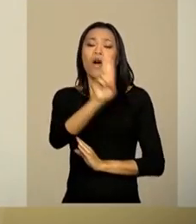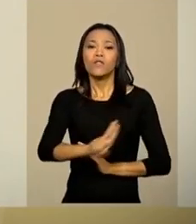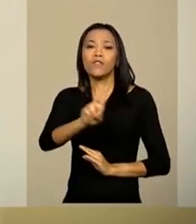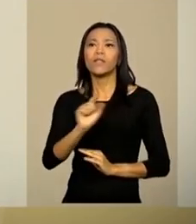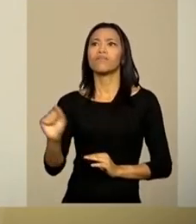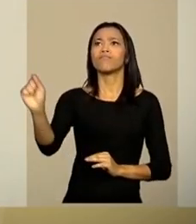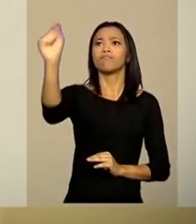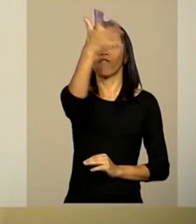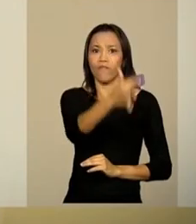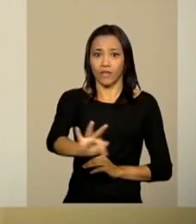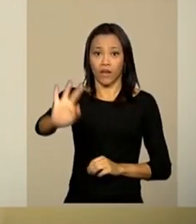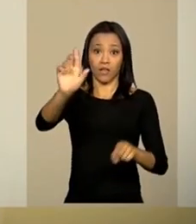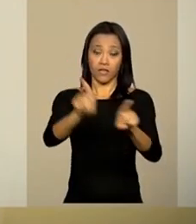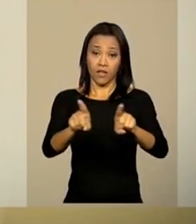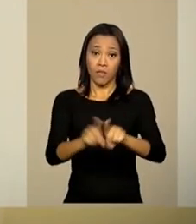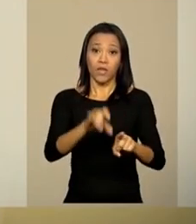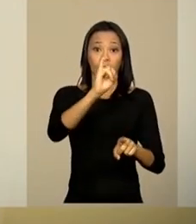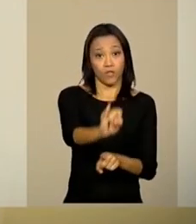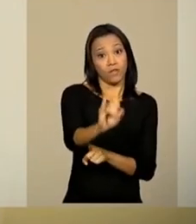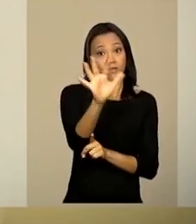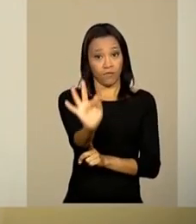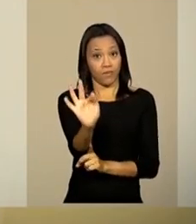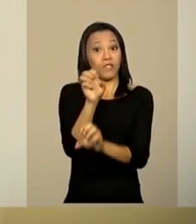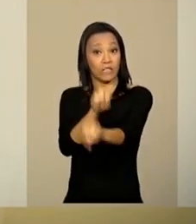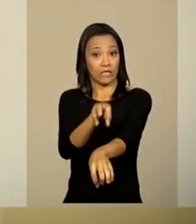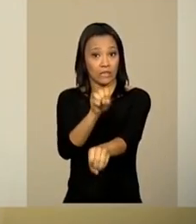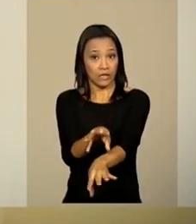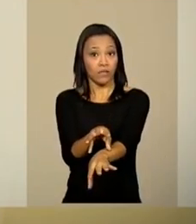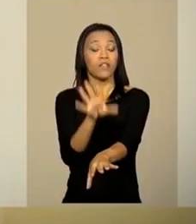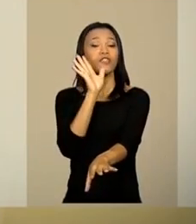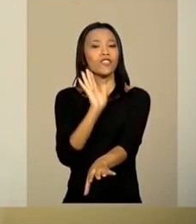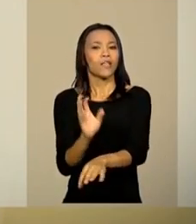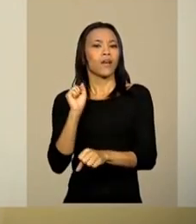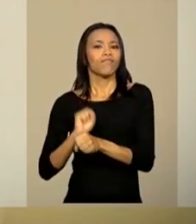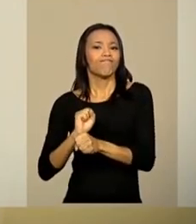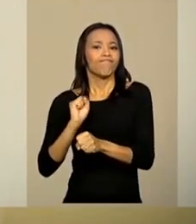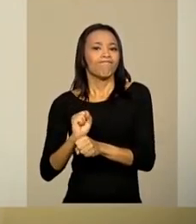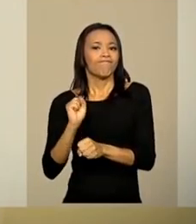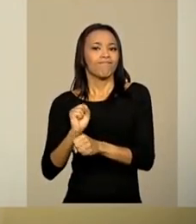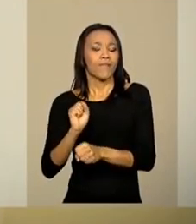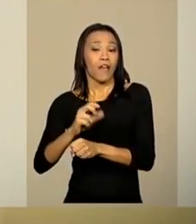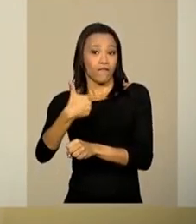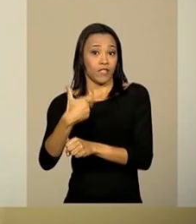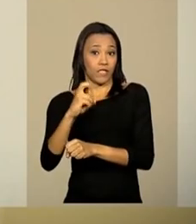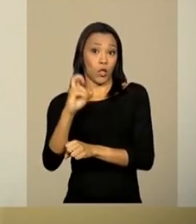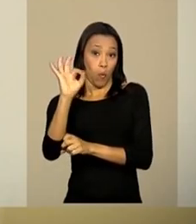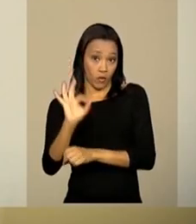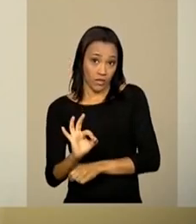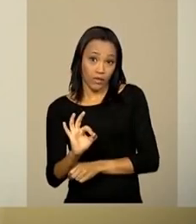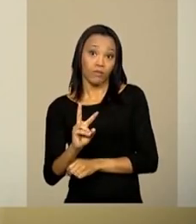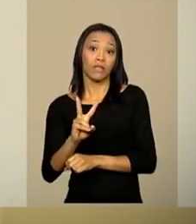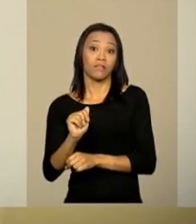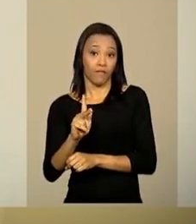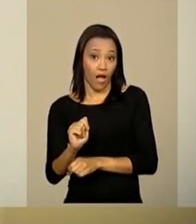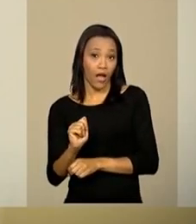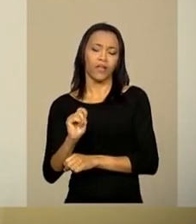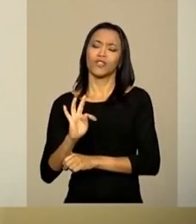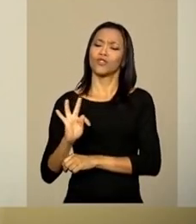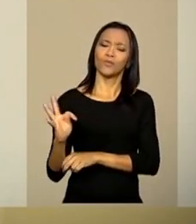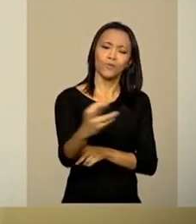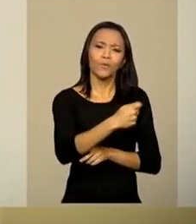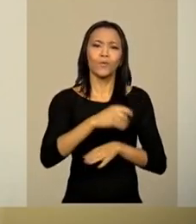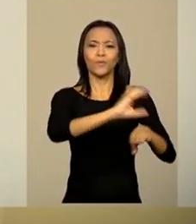federais e os institutos federais de educação estão reservando pelo menos 25% das vagas de todos